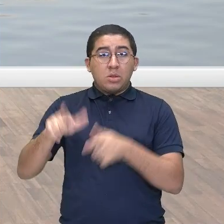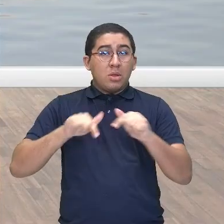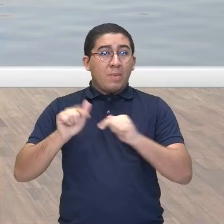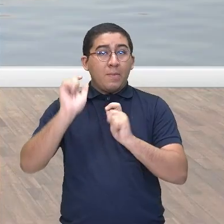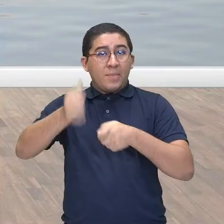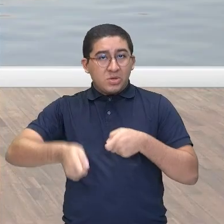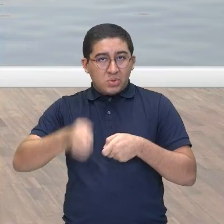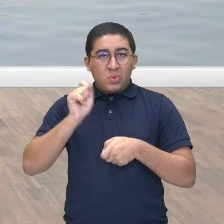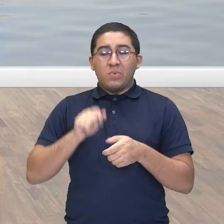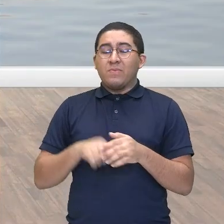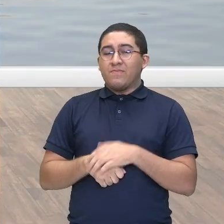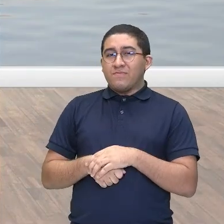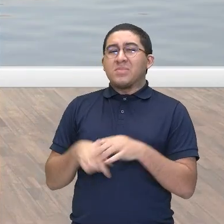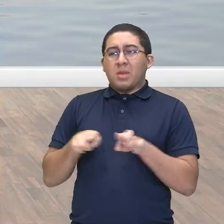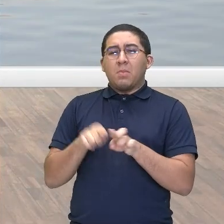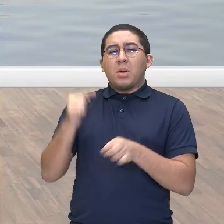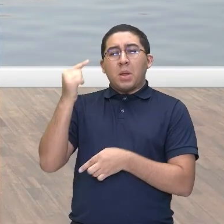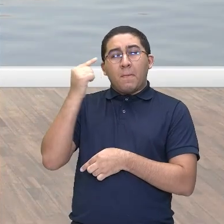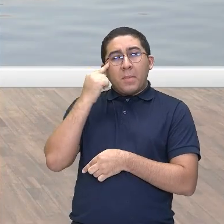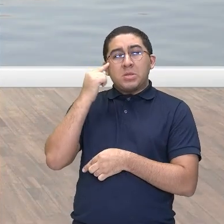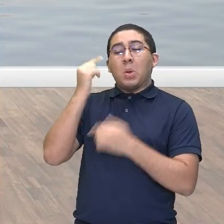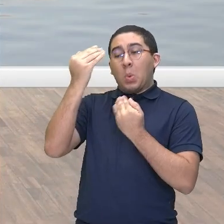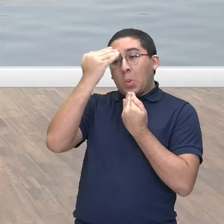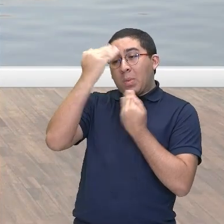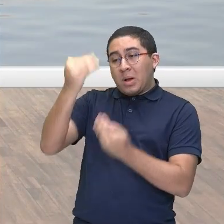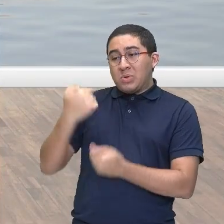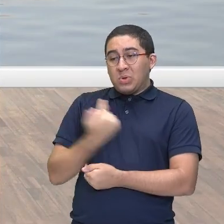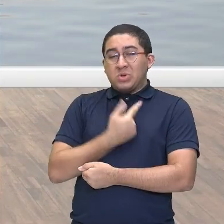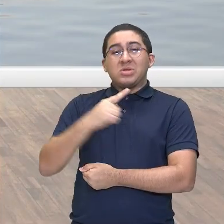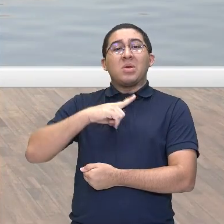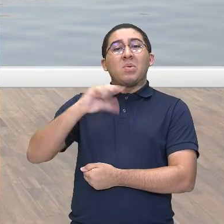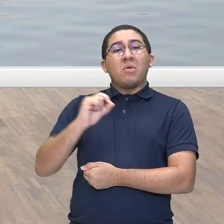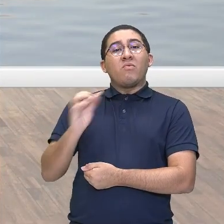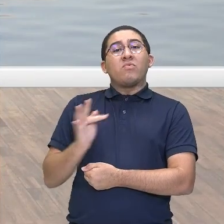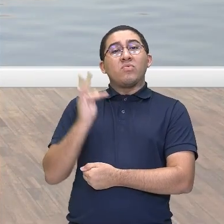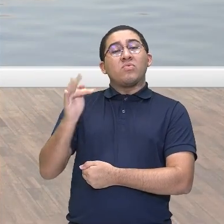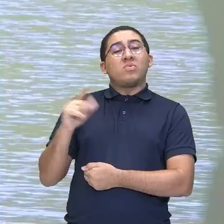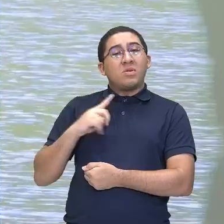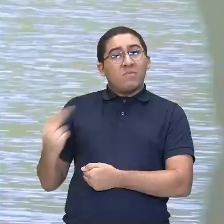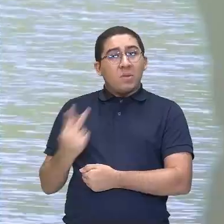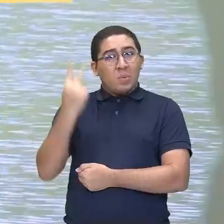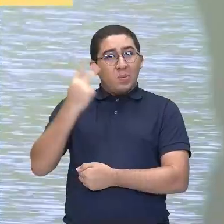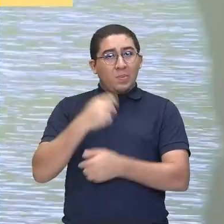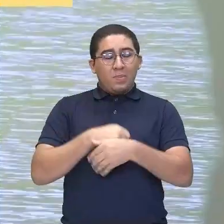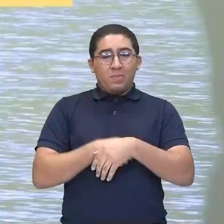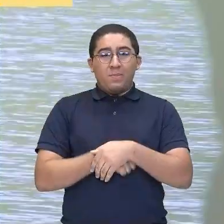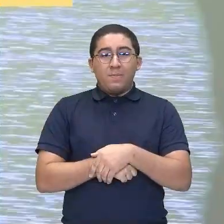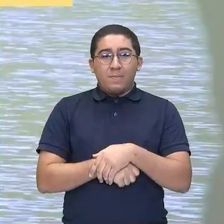pescadores. Eu é que agradeço. Que a gente seja mais reconhecido.